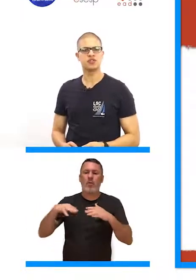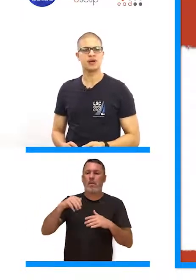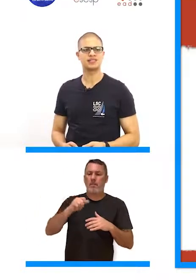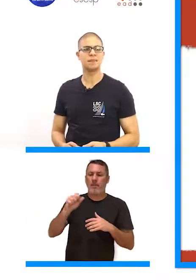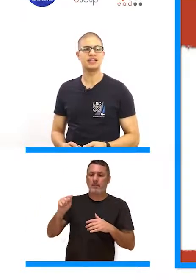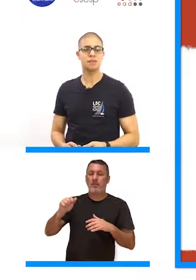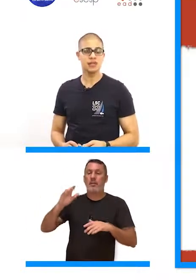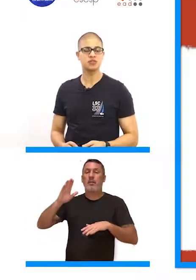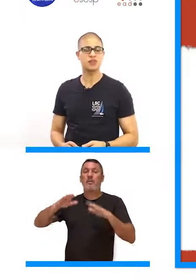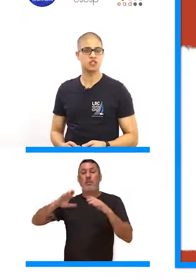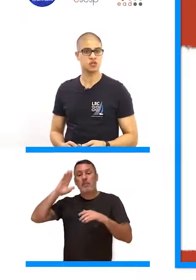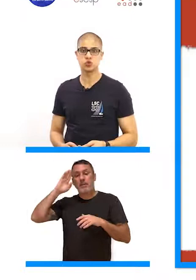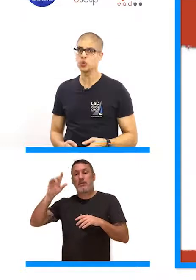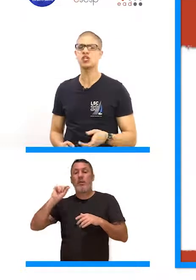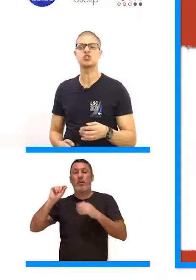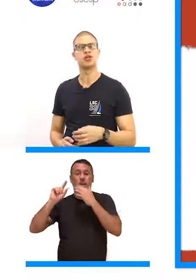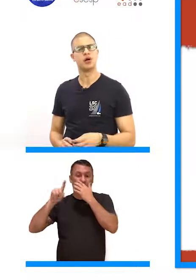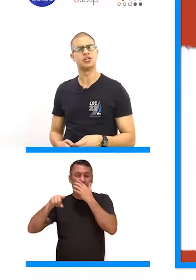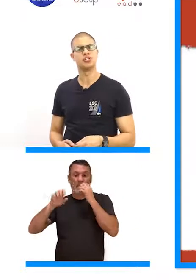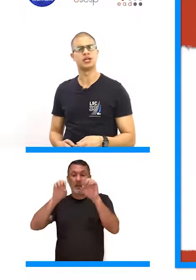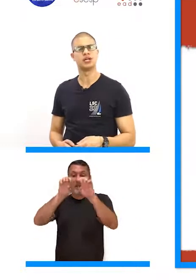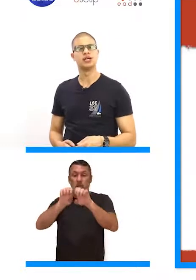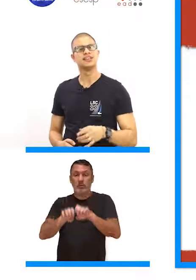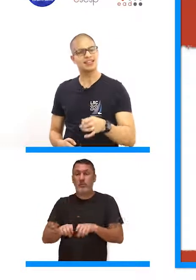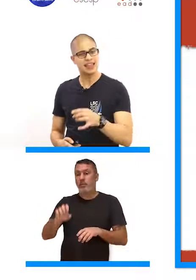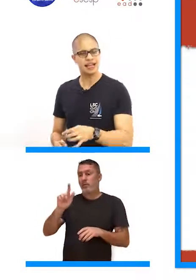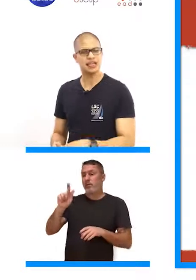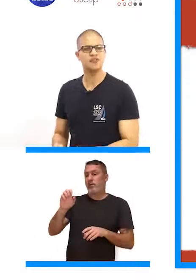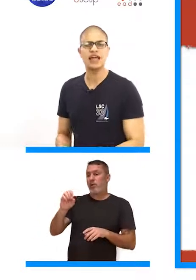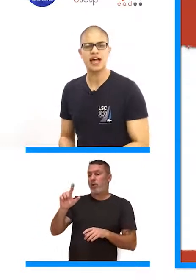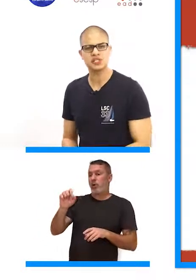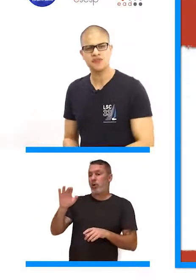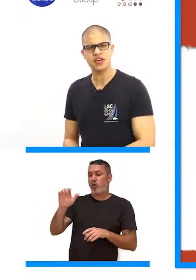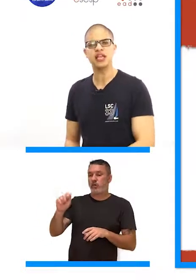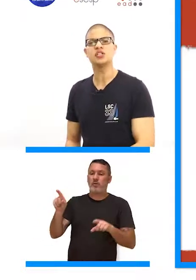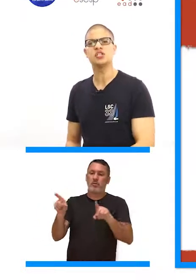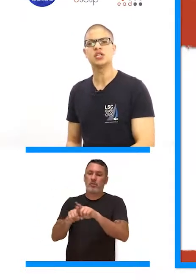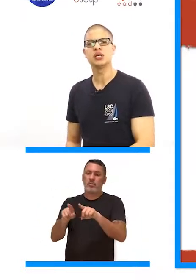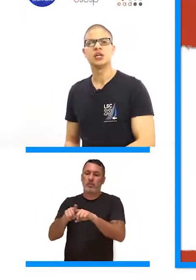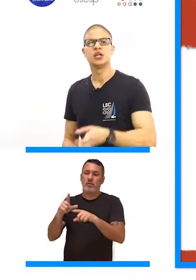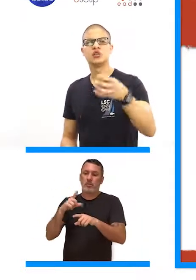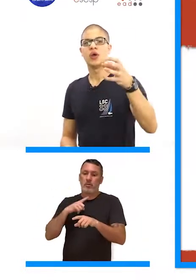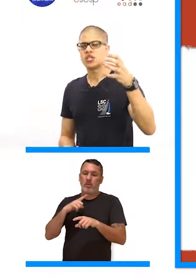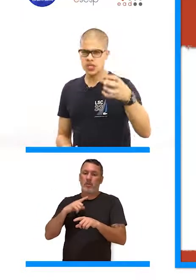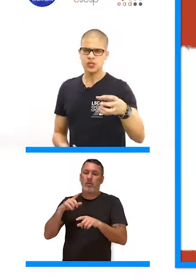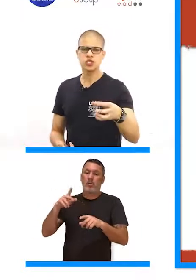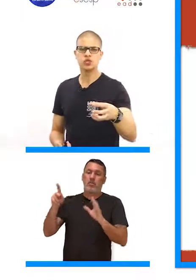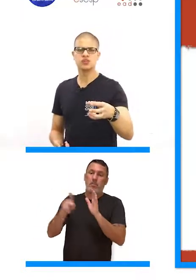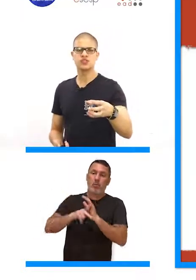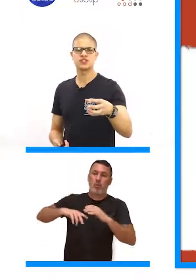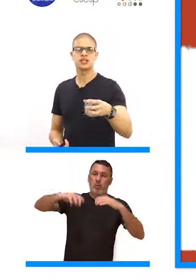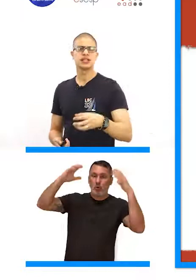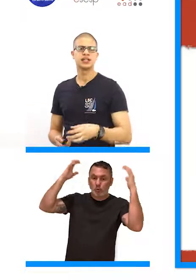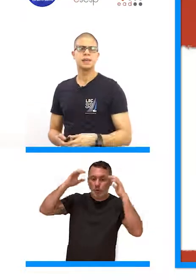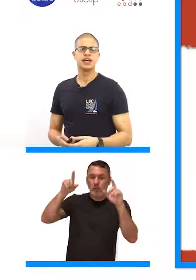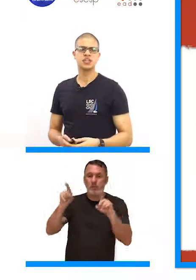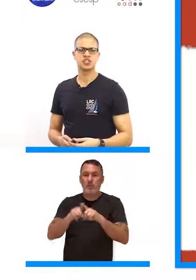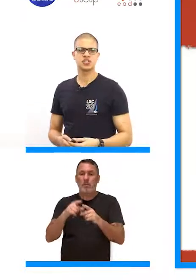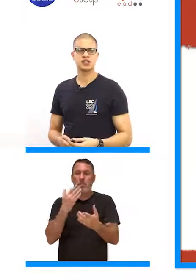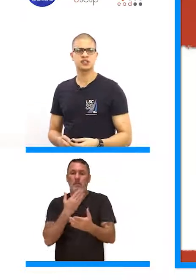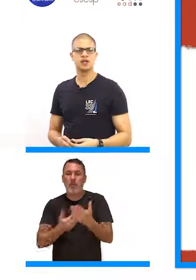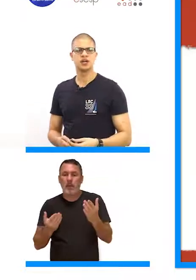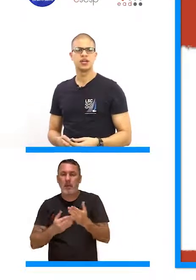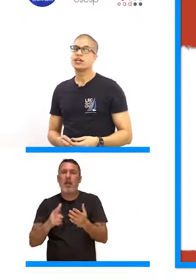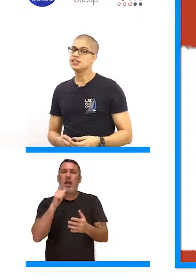os movimentos de massa dependem principalmente da estrutura geológica, da declividade da vertente, do regime de chuvas, da perda